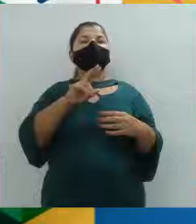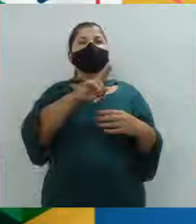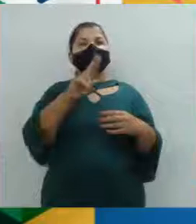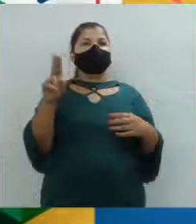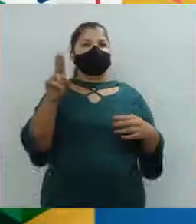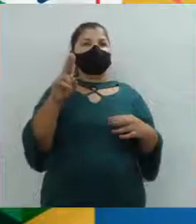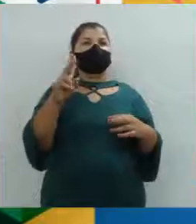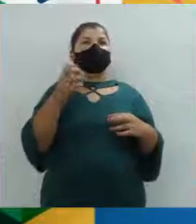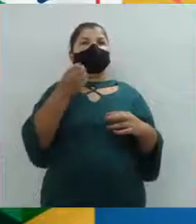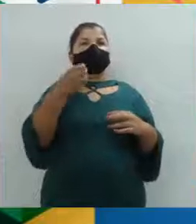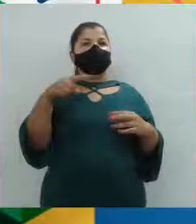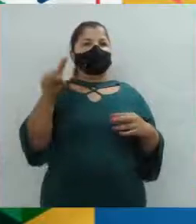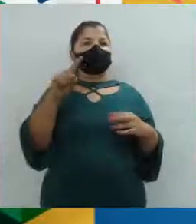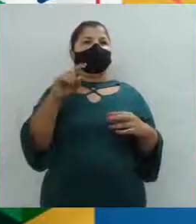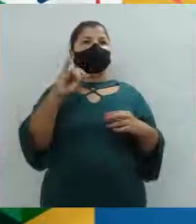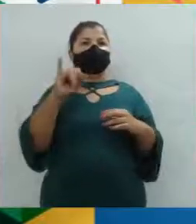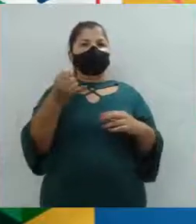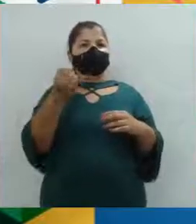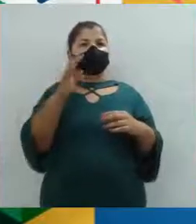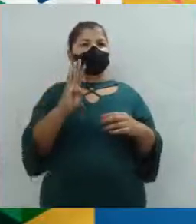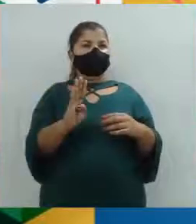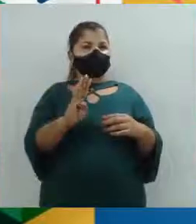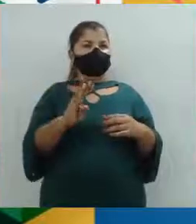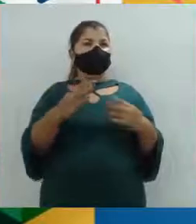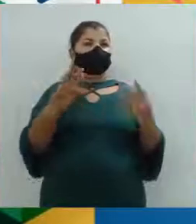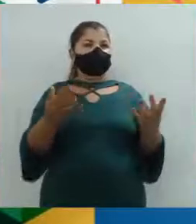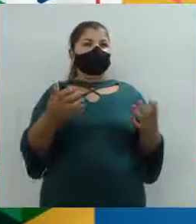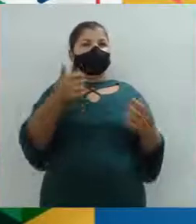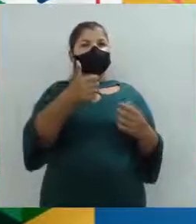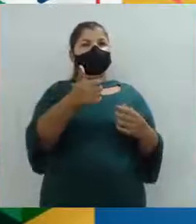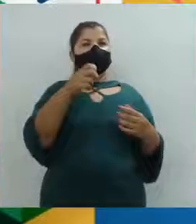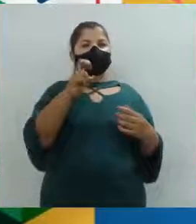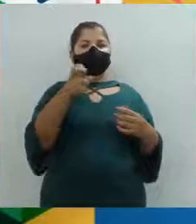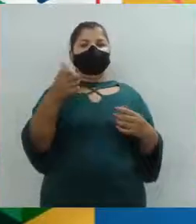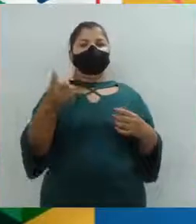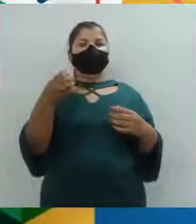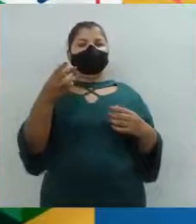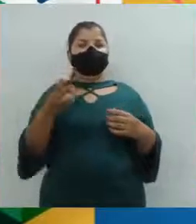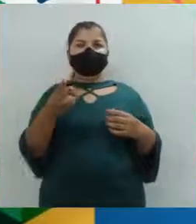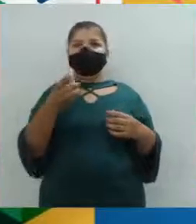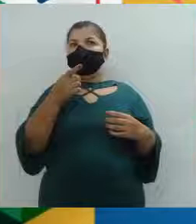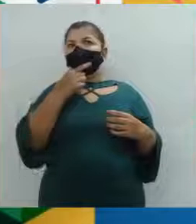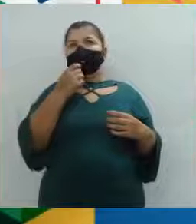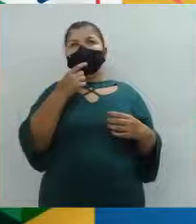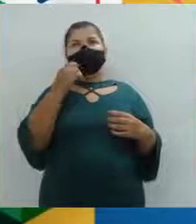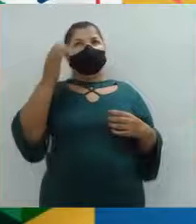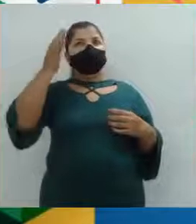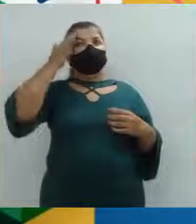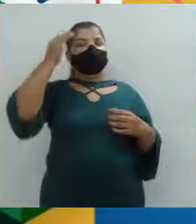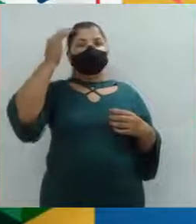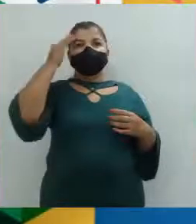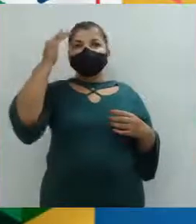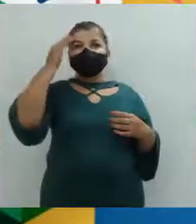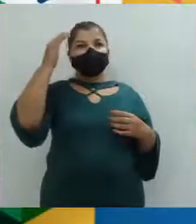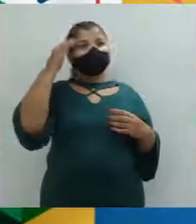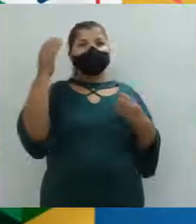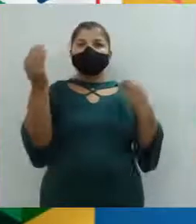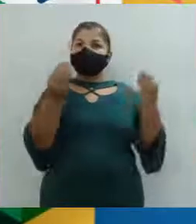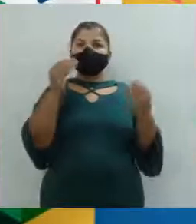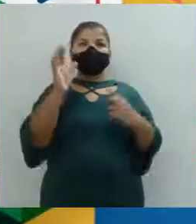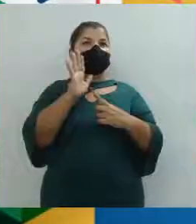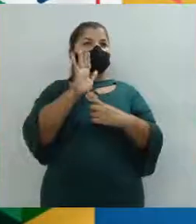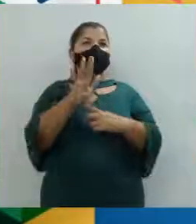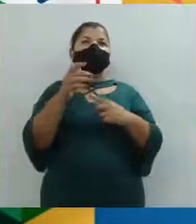de 1513. Então, Leonardo da Vinci, ele é um mestre, né? Então, ele retrata a